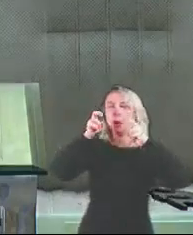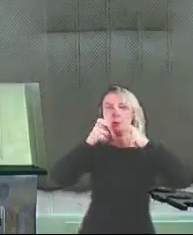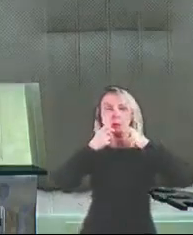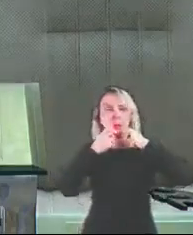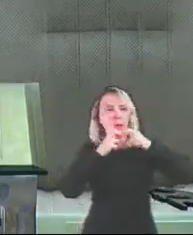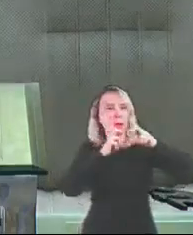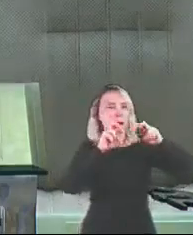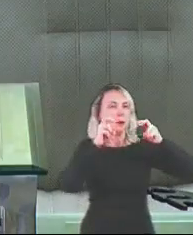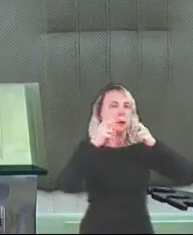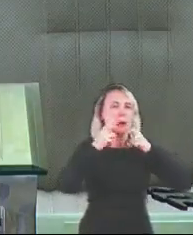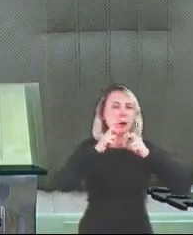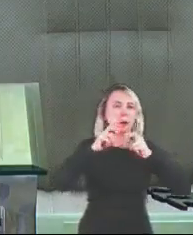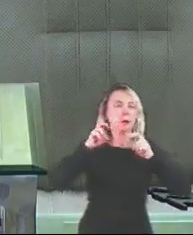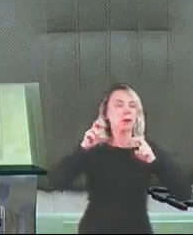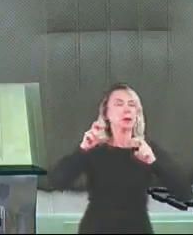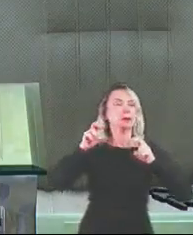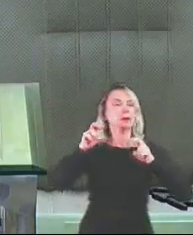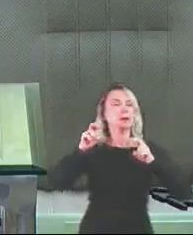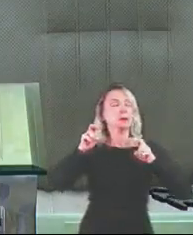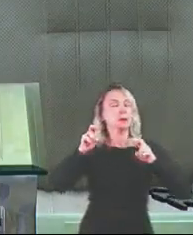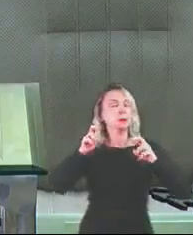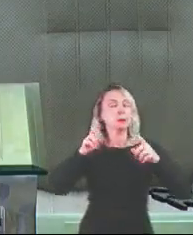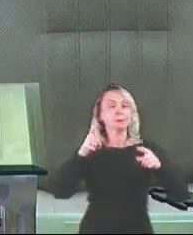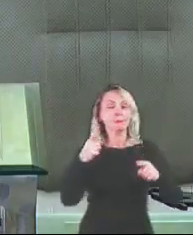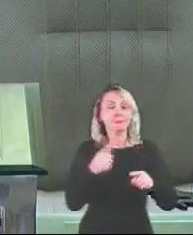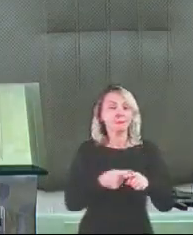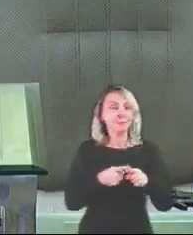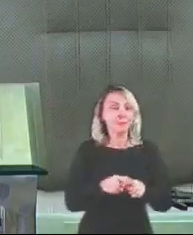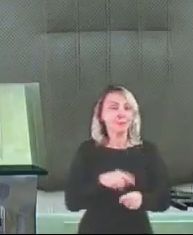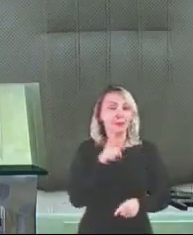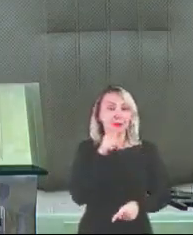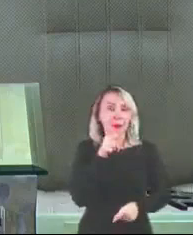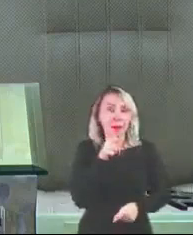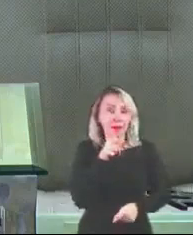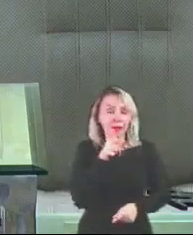a clamar ao seu Criador, porque não tinha água.